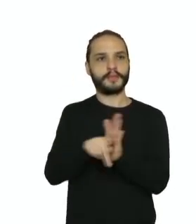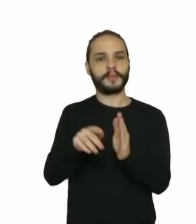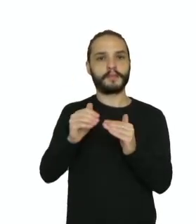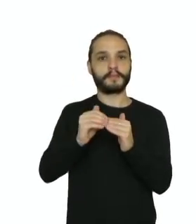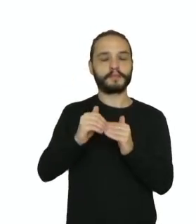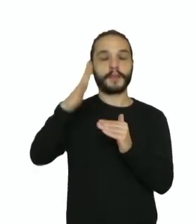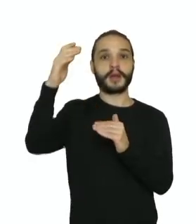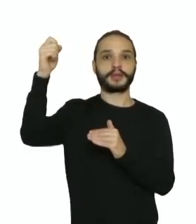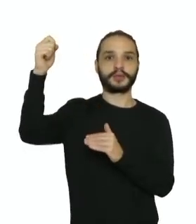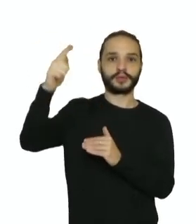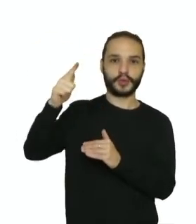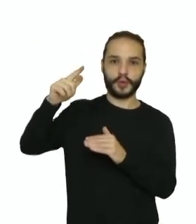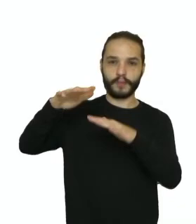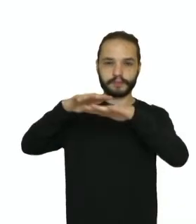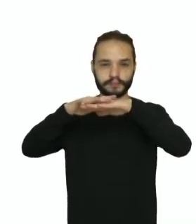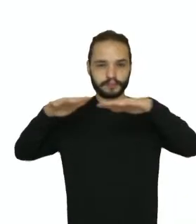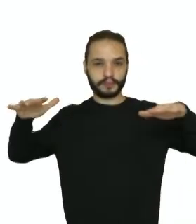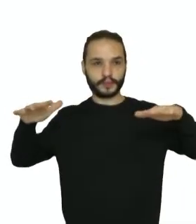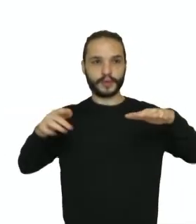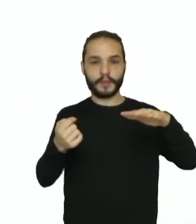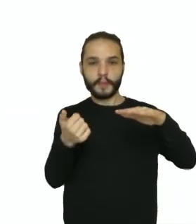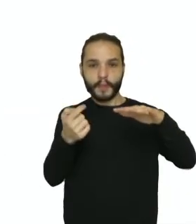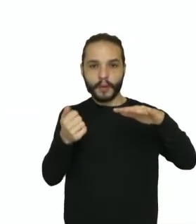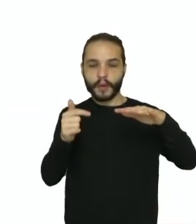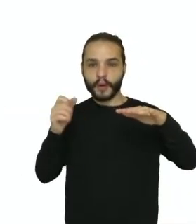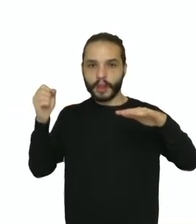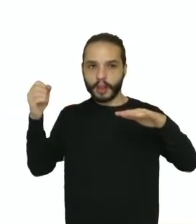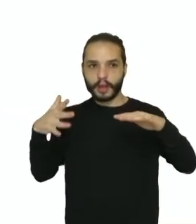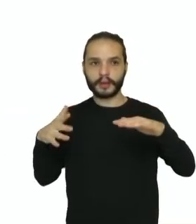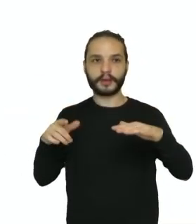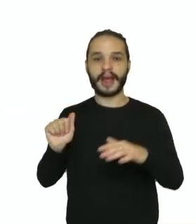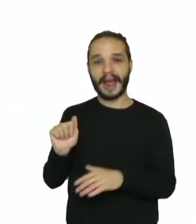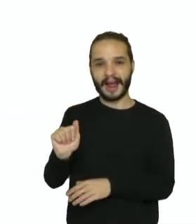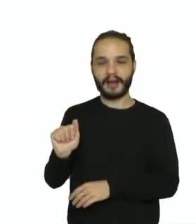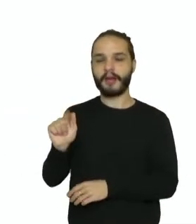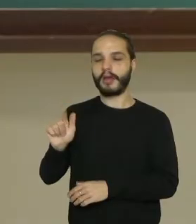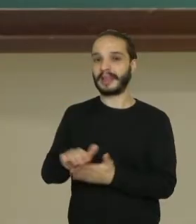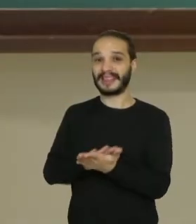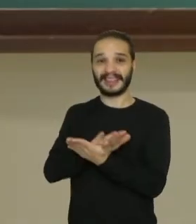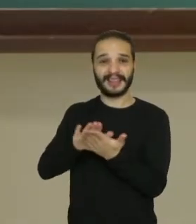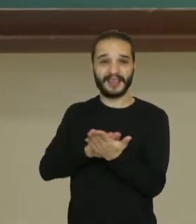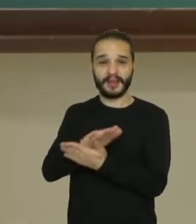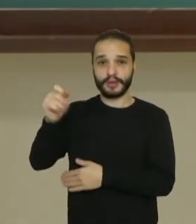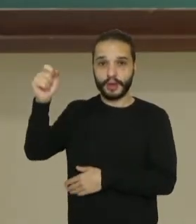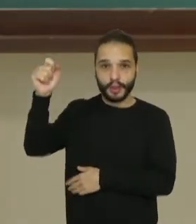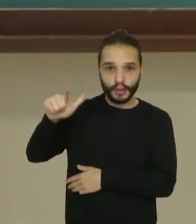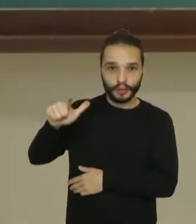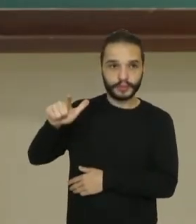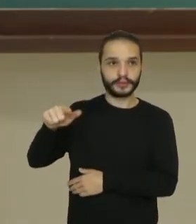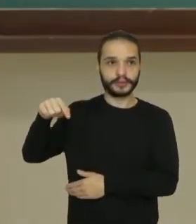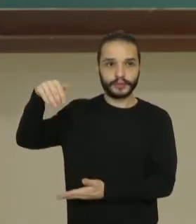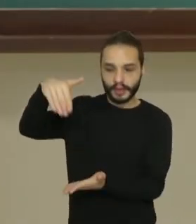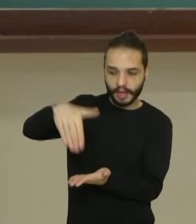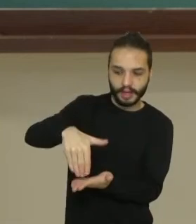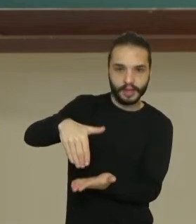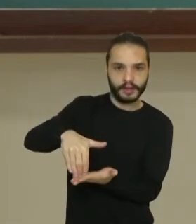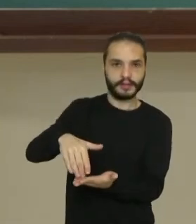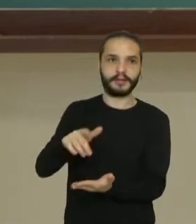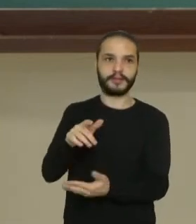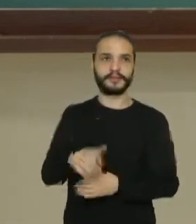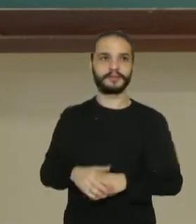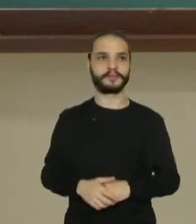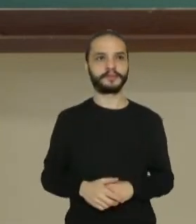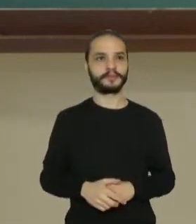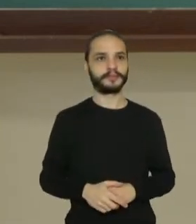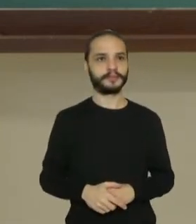iluminada. Disfótica é pouco iluminada. E afótica, não fótico de luz, então não tem luz, né? É totalmente